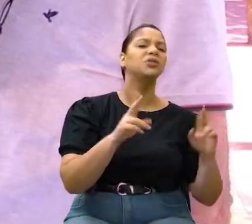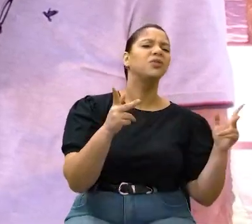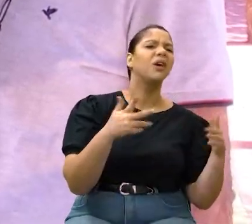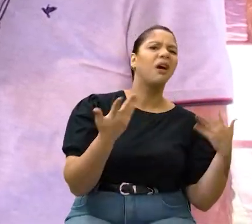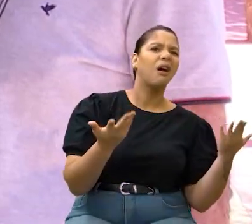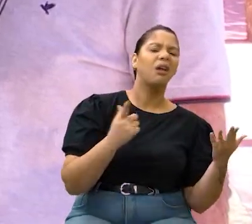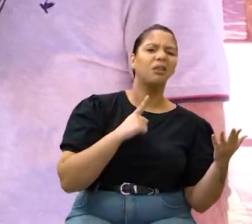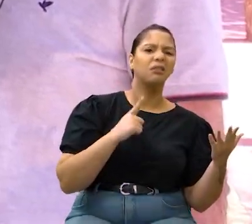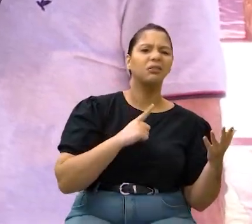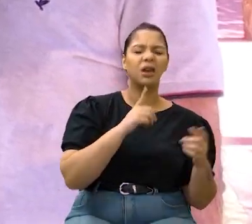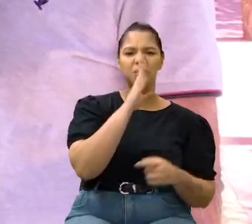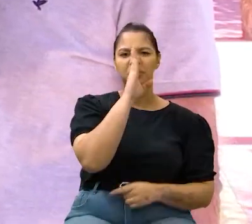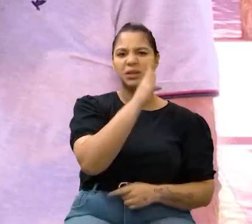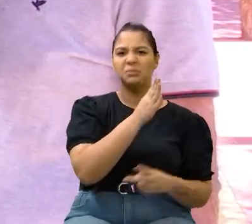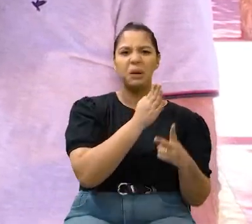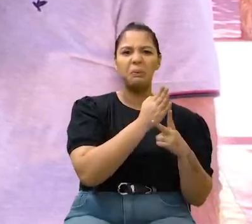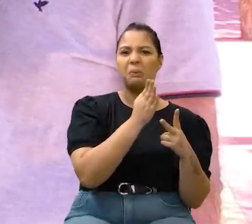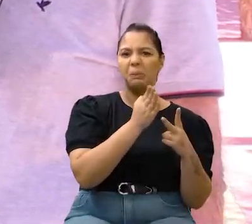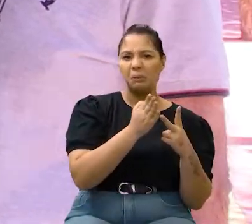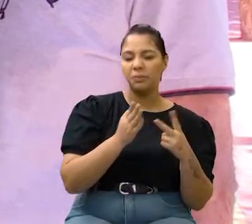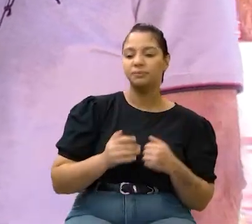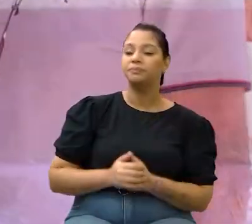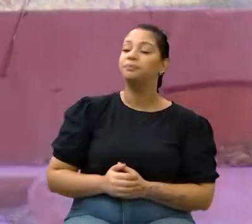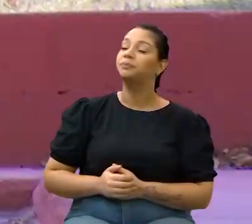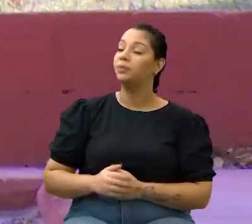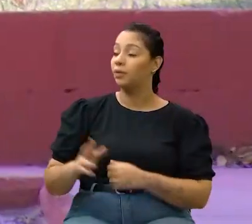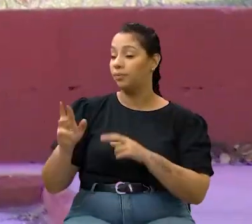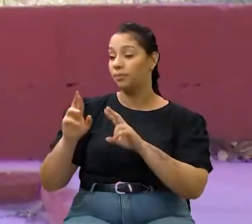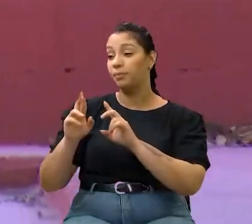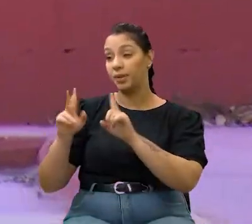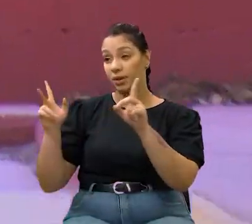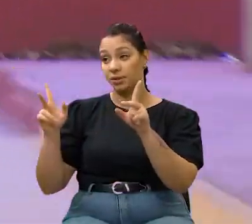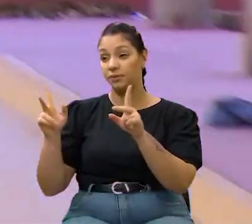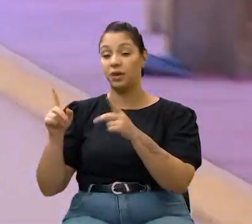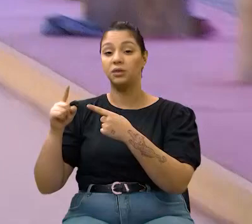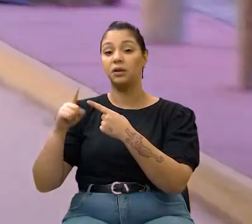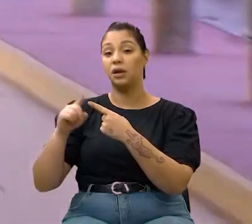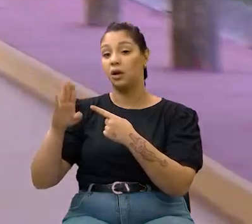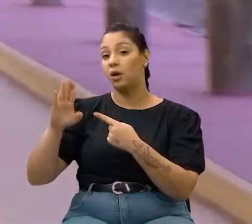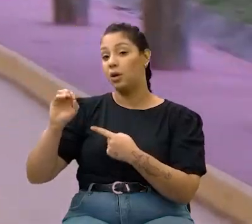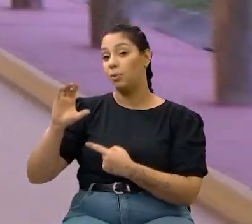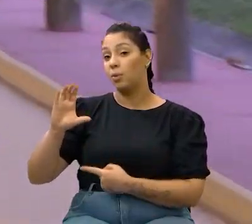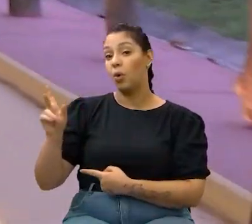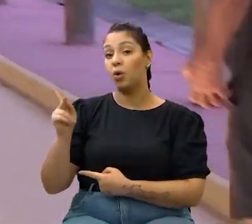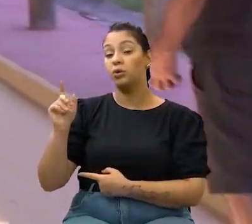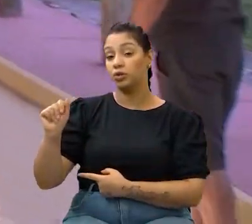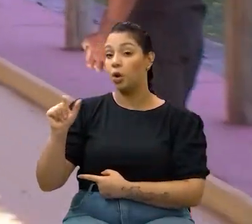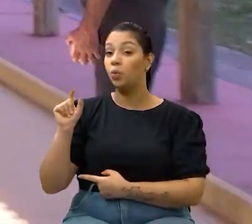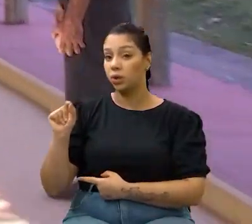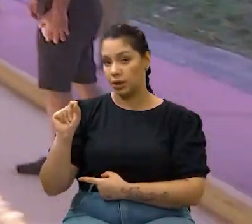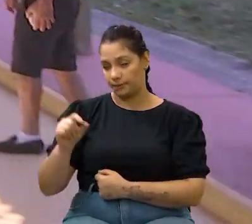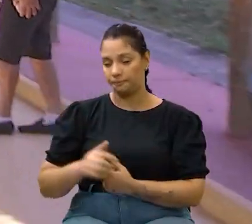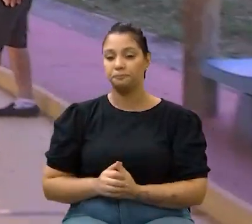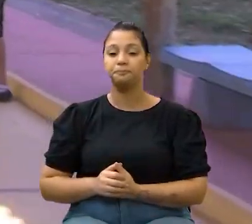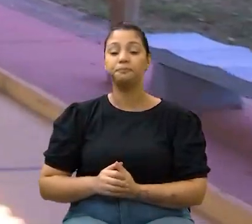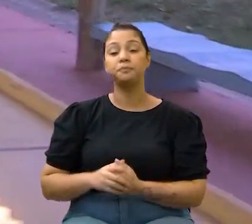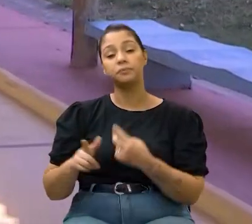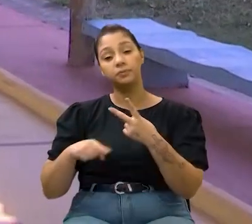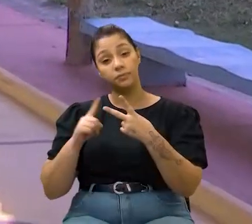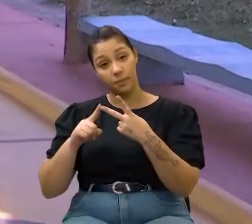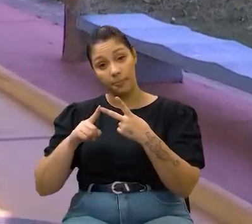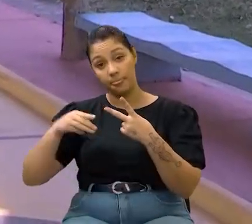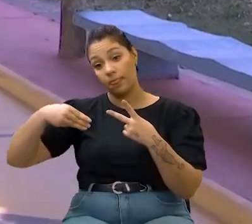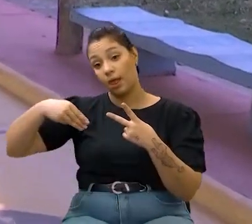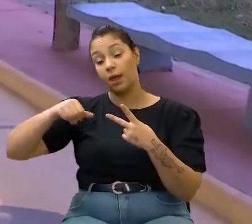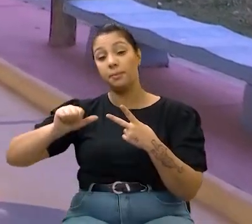Fala a diferença, as principais. Então, a diferença do jogo de bocha com o jogo de malha é o seguinte.